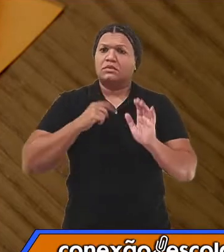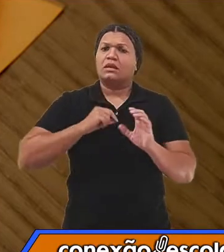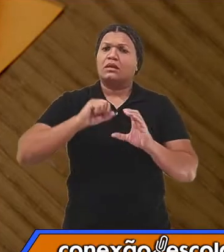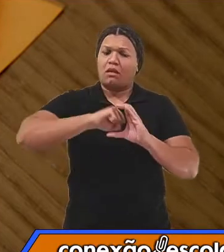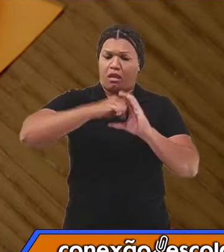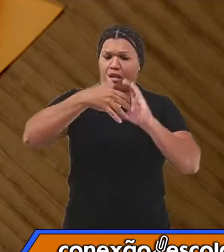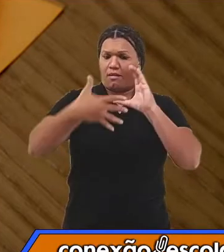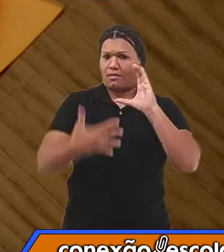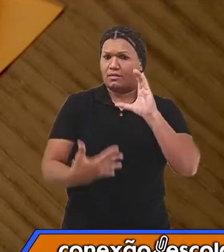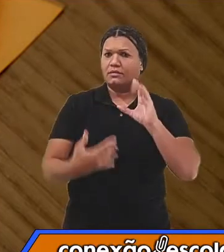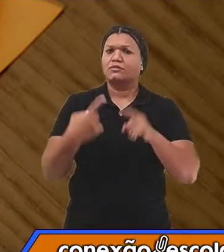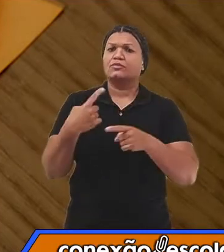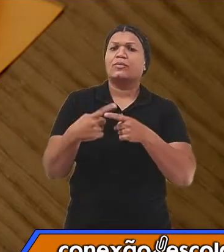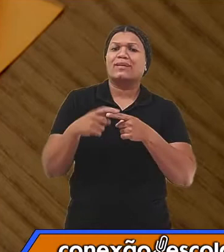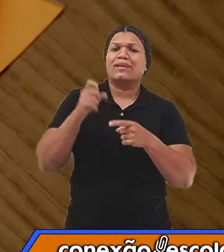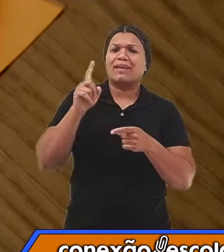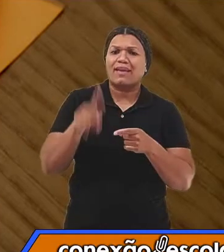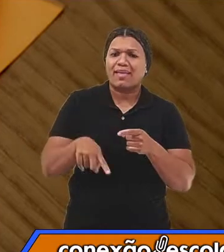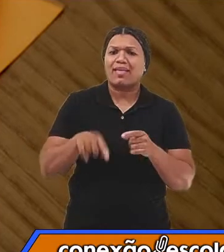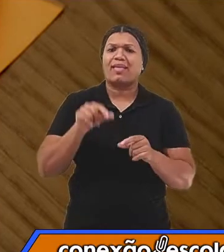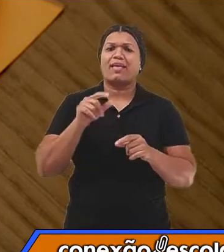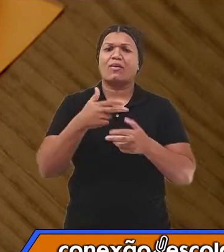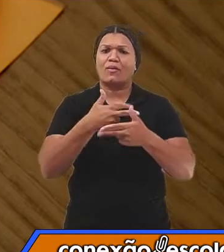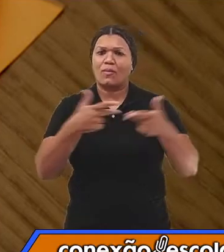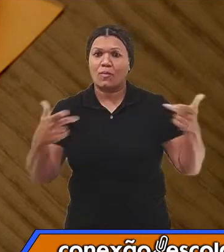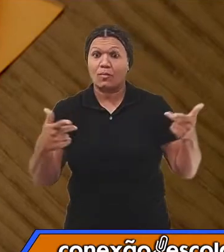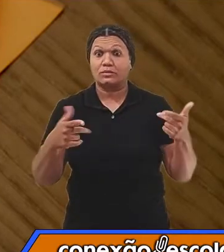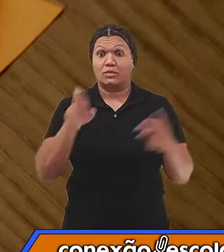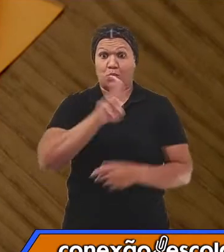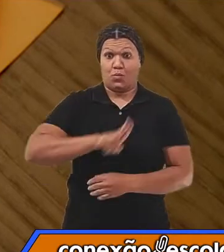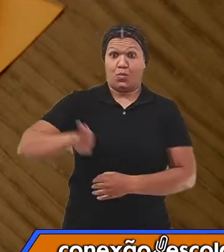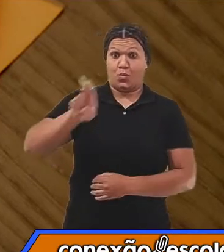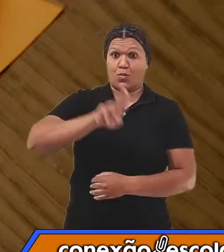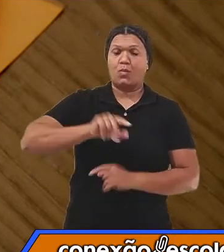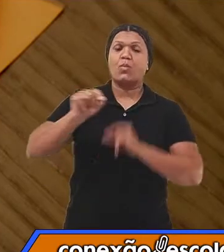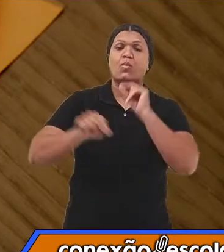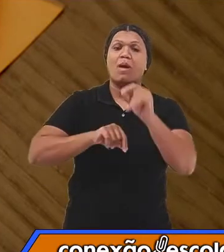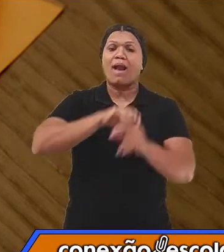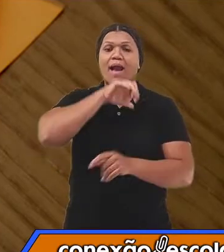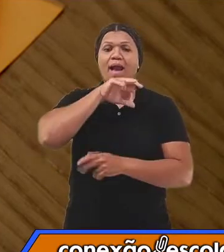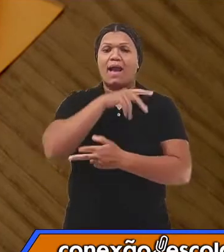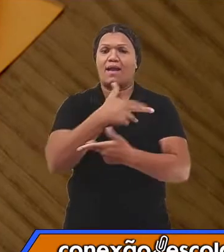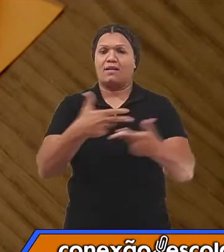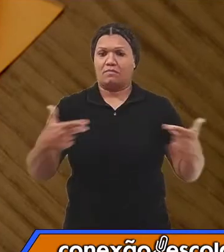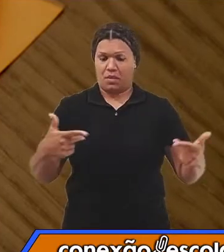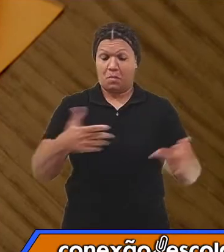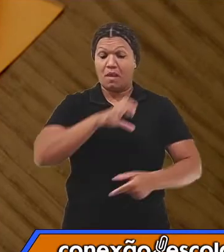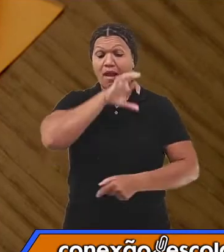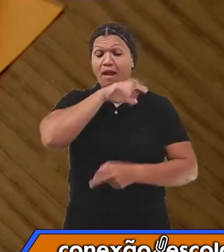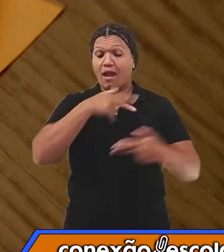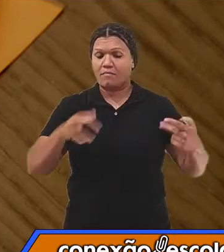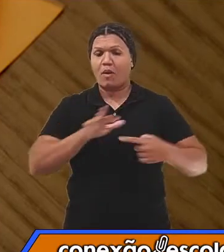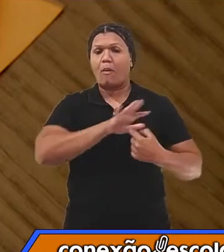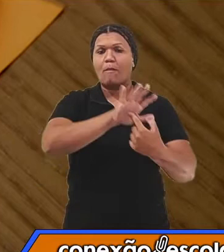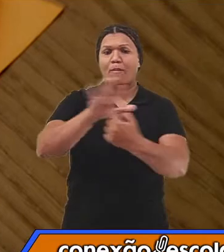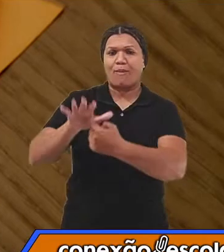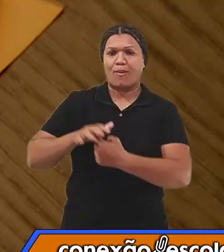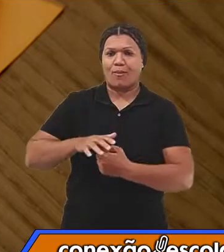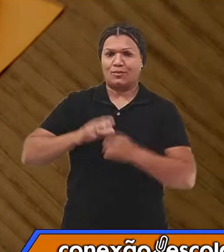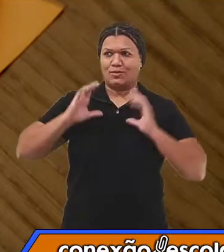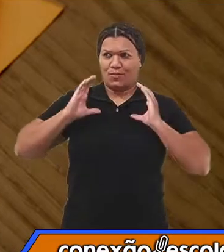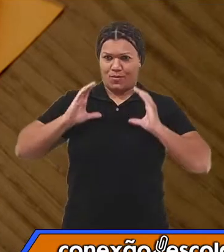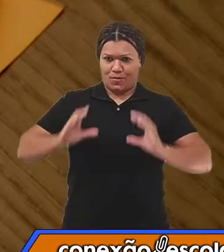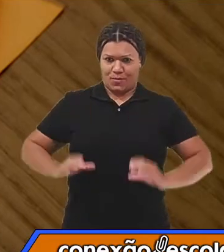uma narrativa ficcional, sempre com animais, e esses animais demonstram comportamentos humanos na fábula. Então,